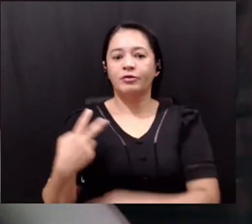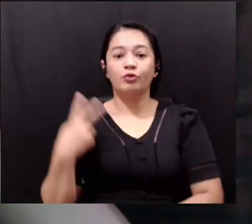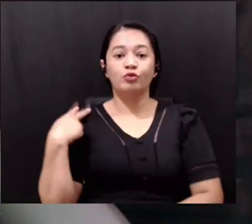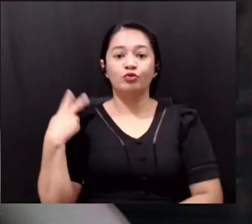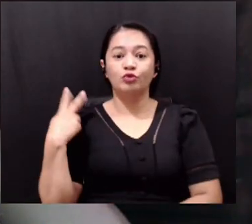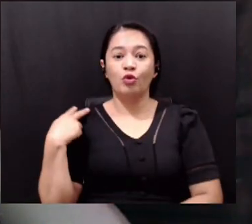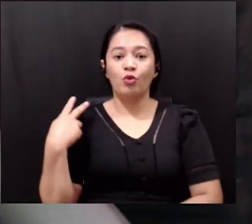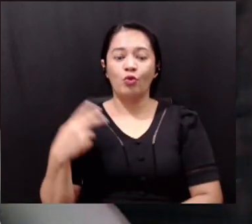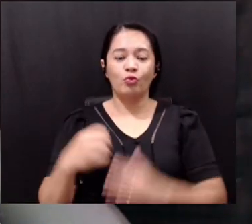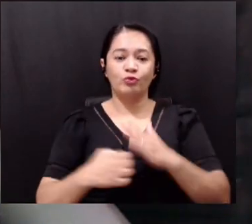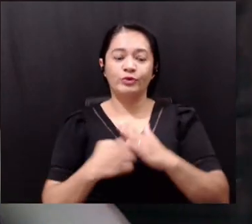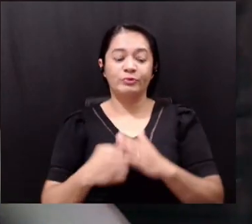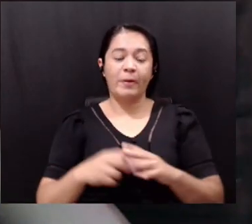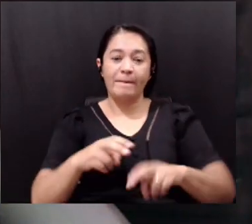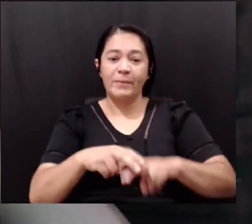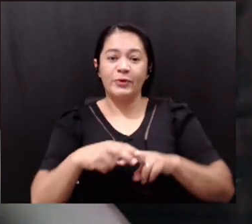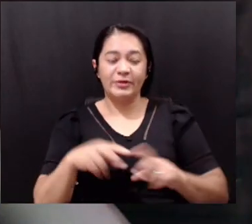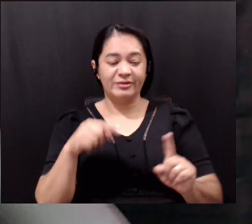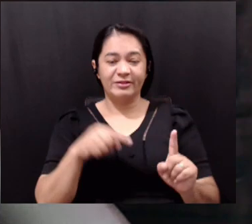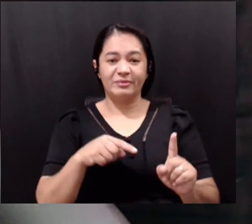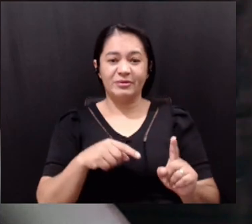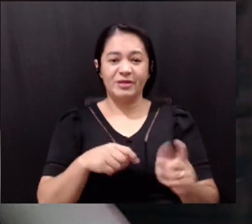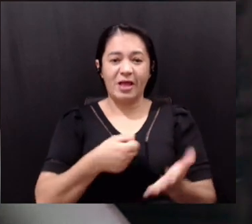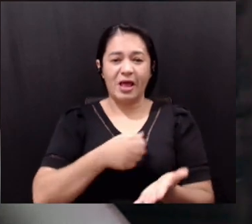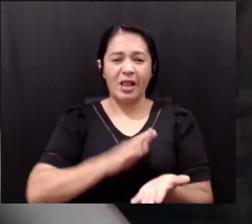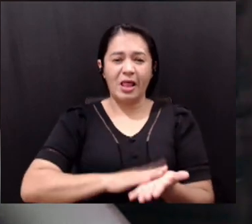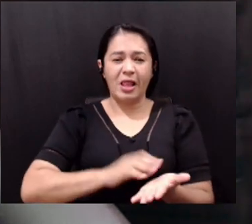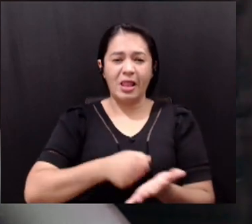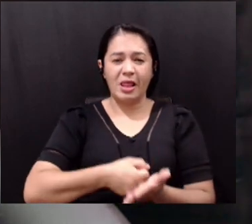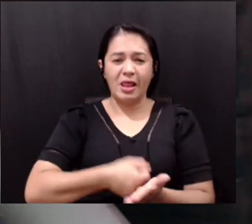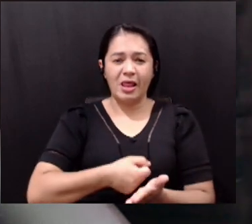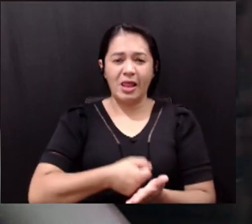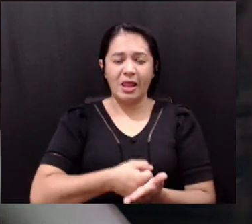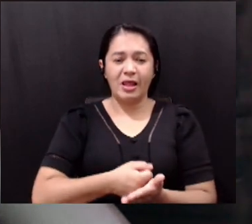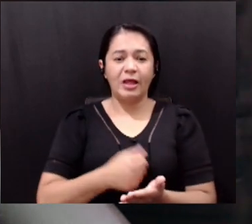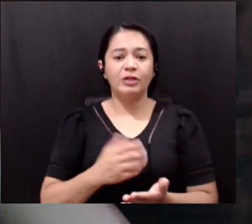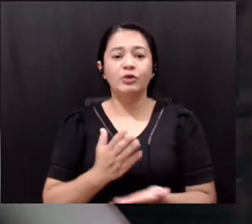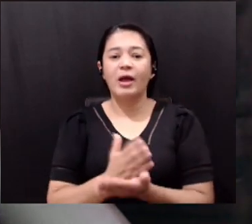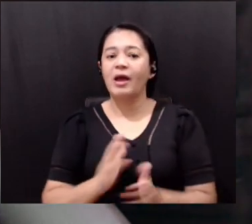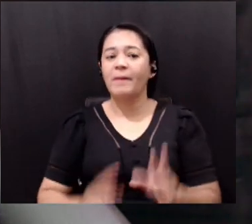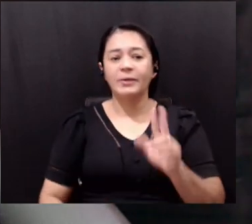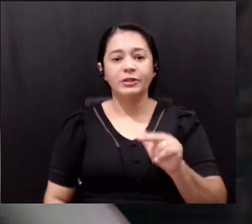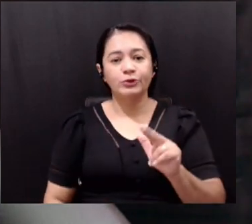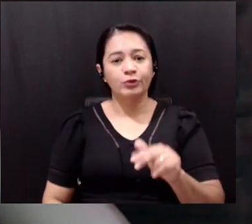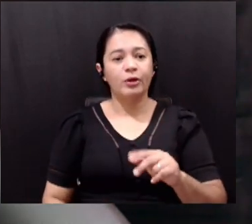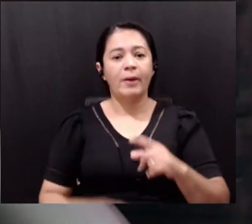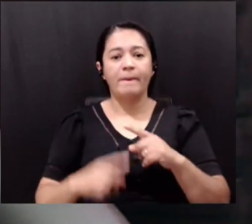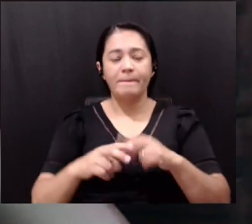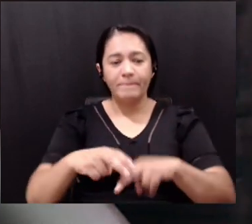essa cobrança nunca cesse. Então o esgotamento ele vai acontecendo no nível